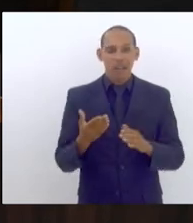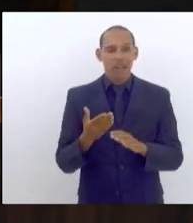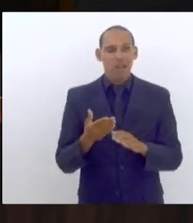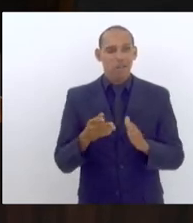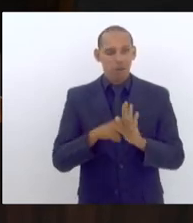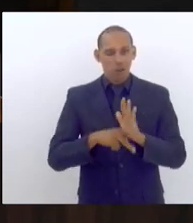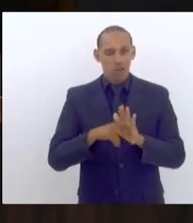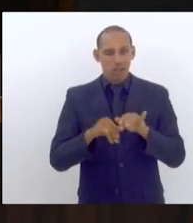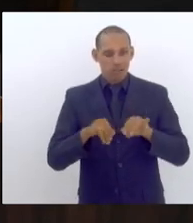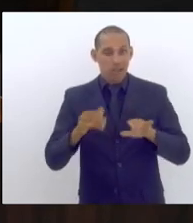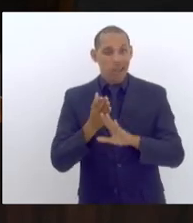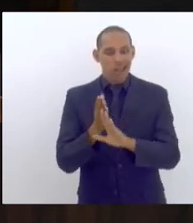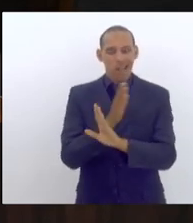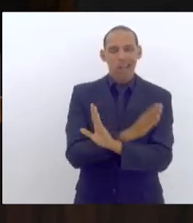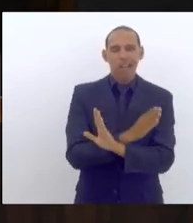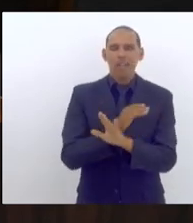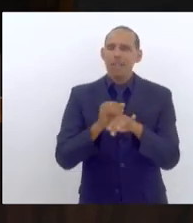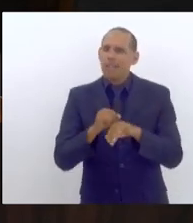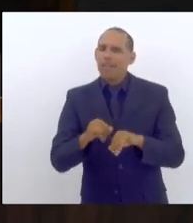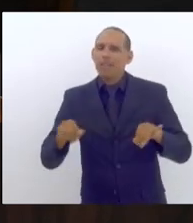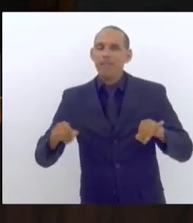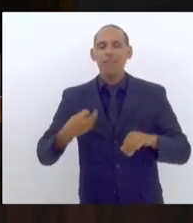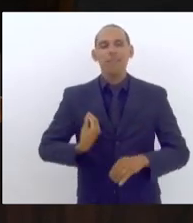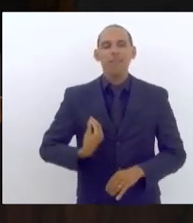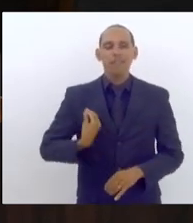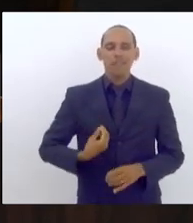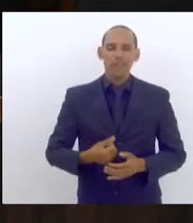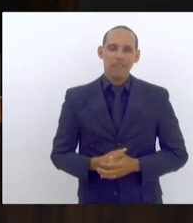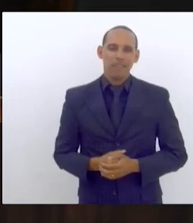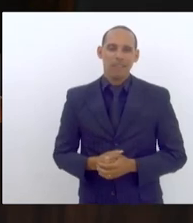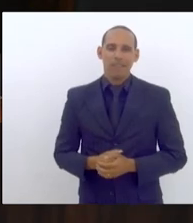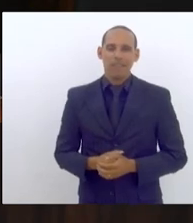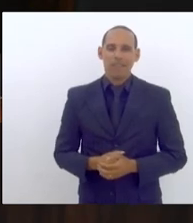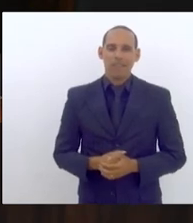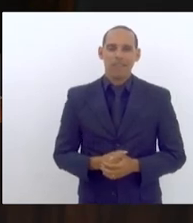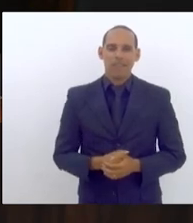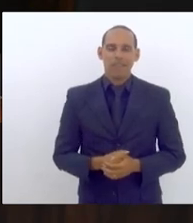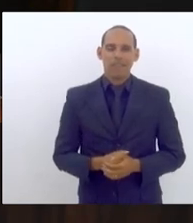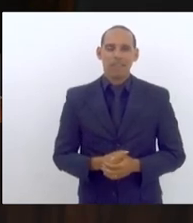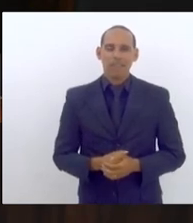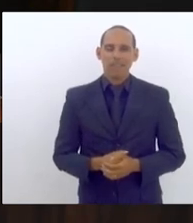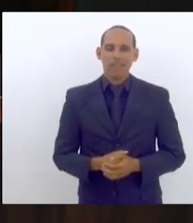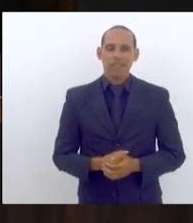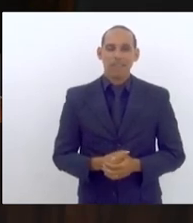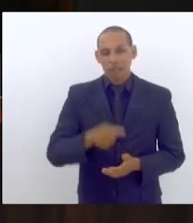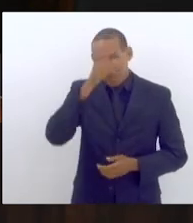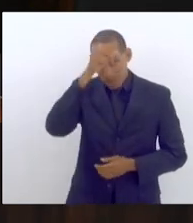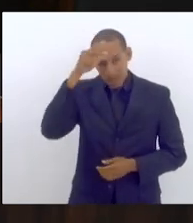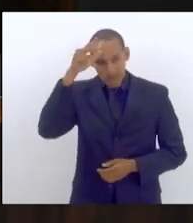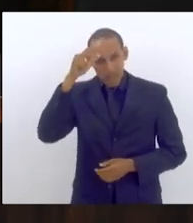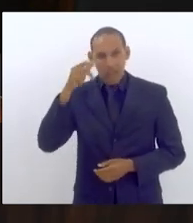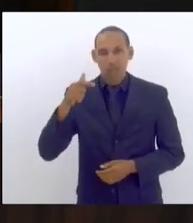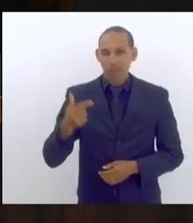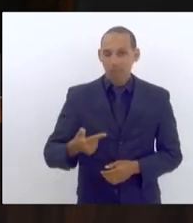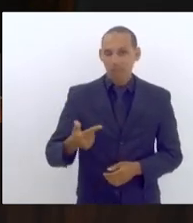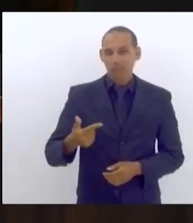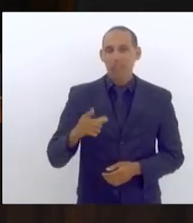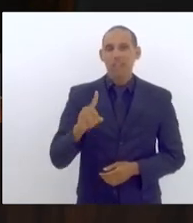o projeto, anunciar a presença do vice-prefeito de